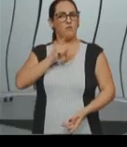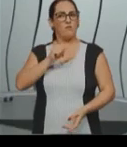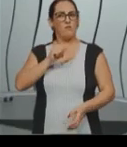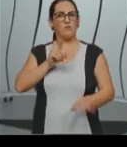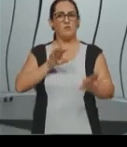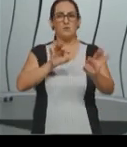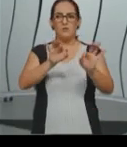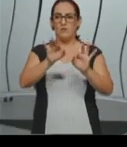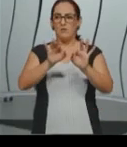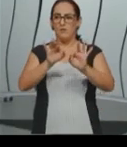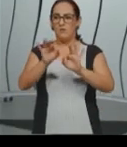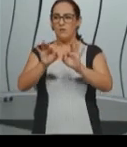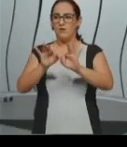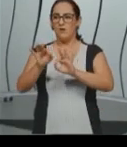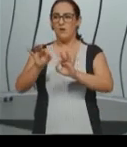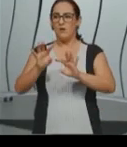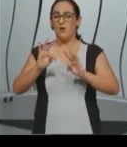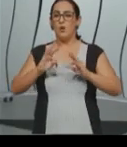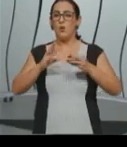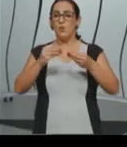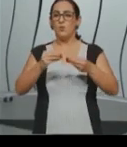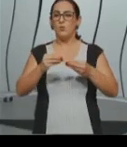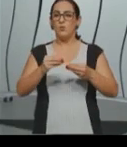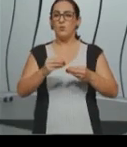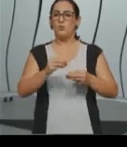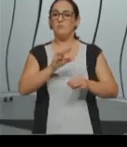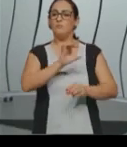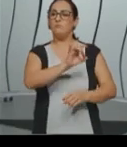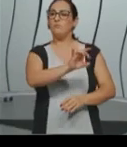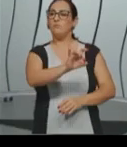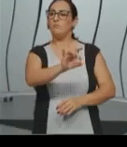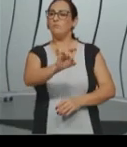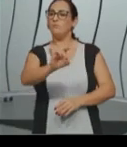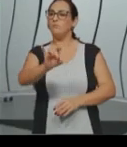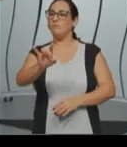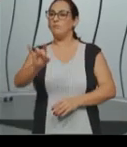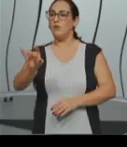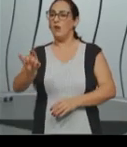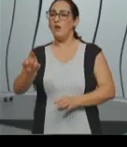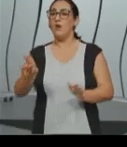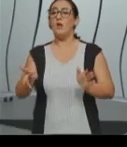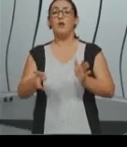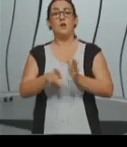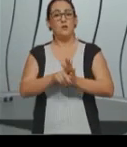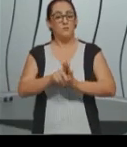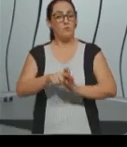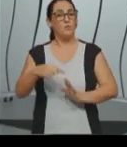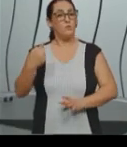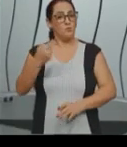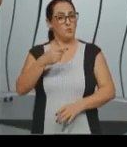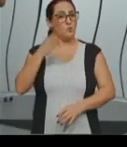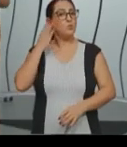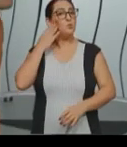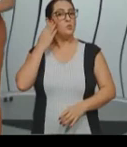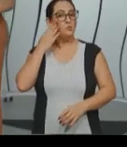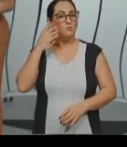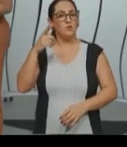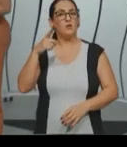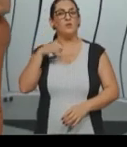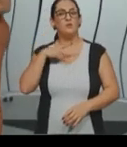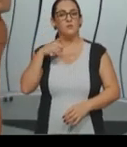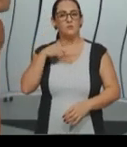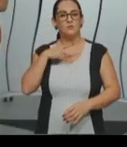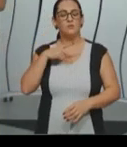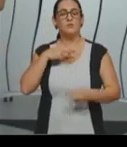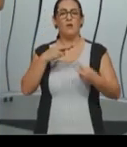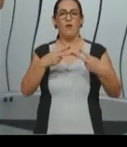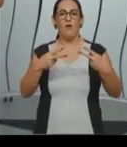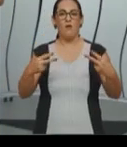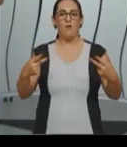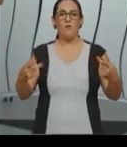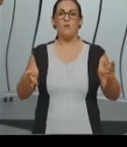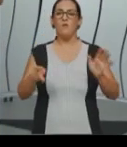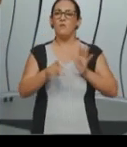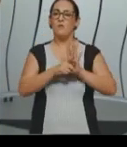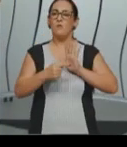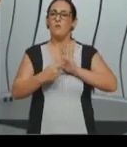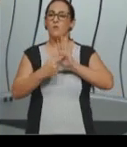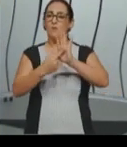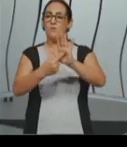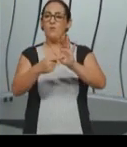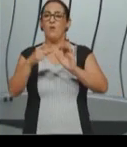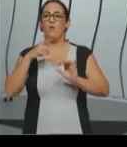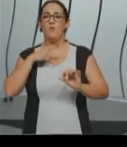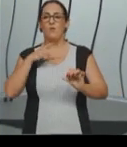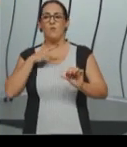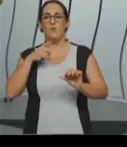essas situações, embora a gente reconheça que existam ações que caminhem para esse reparo, para essa alteração. Bom,